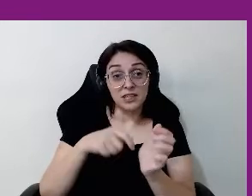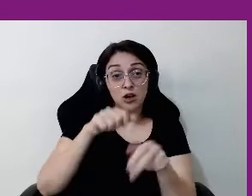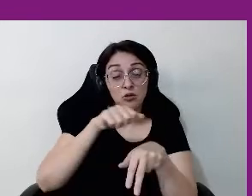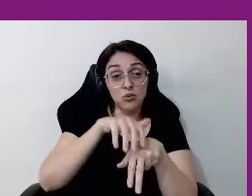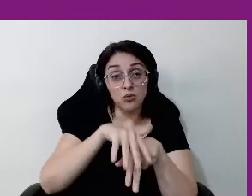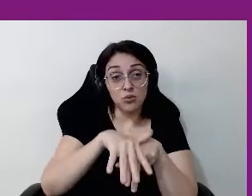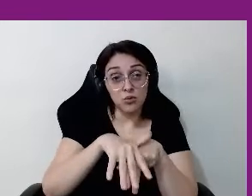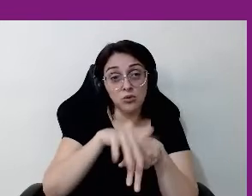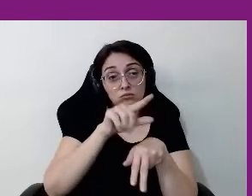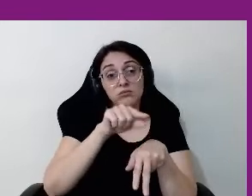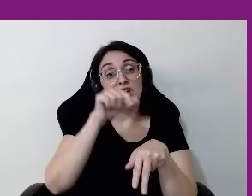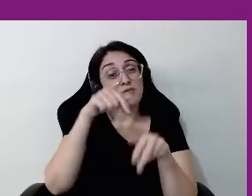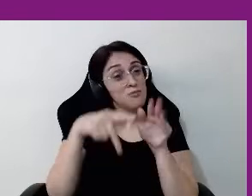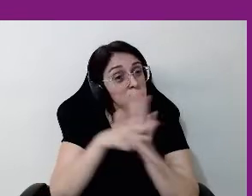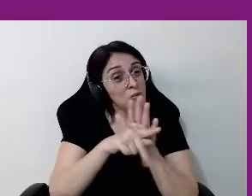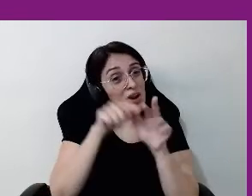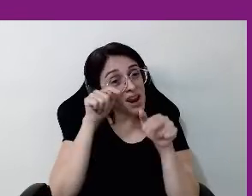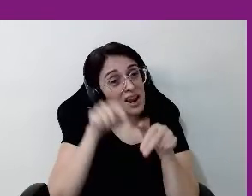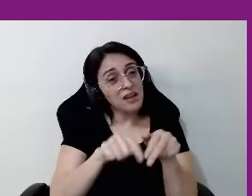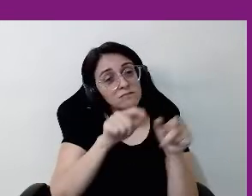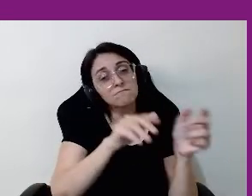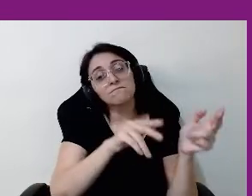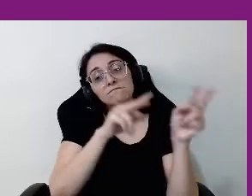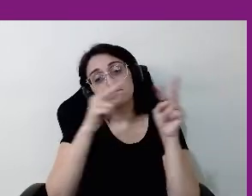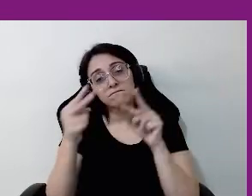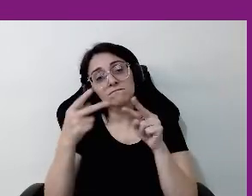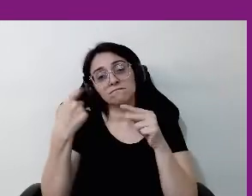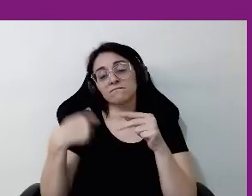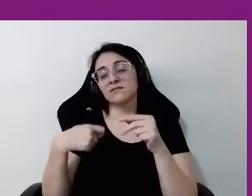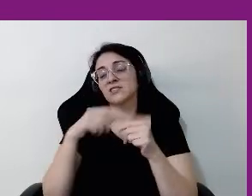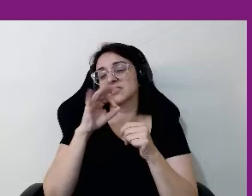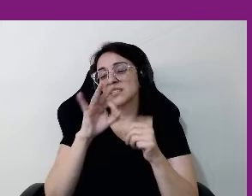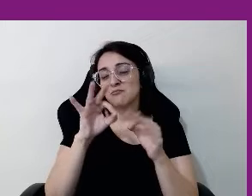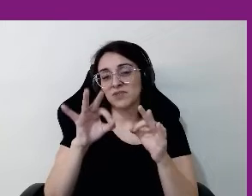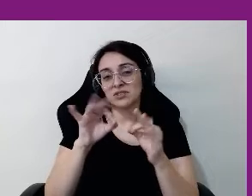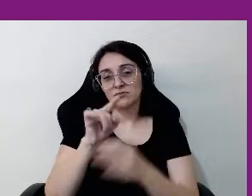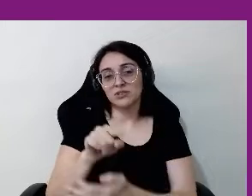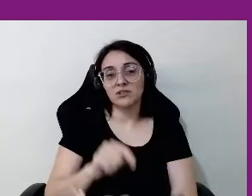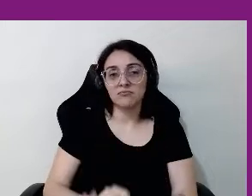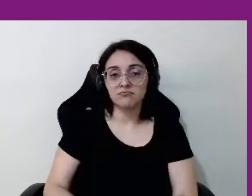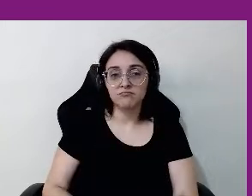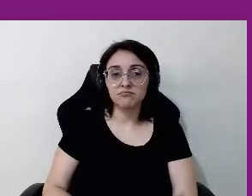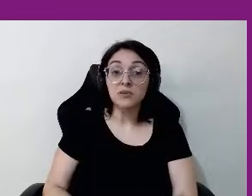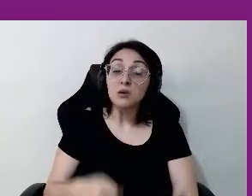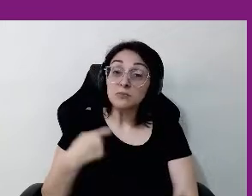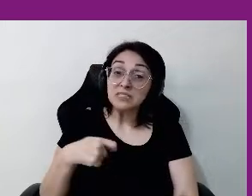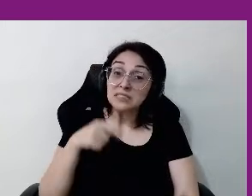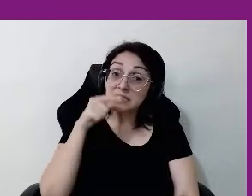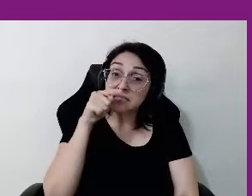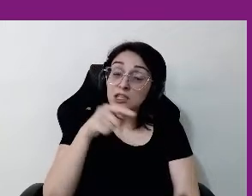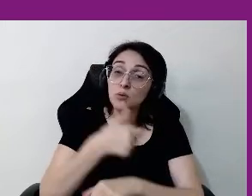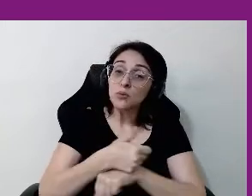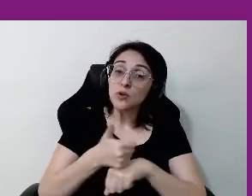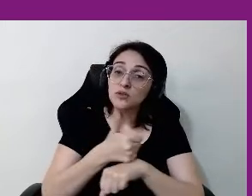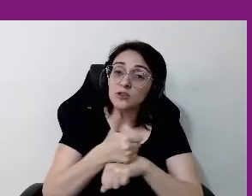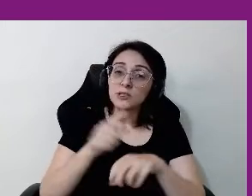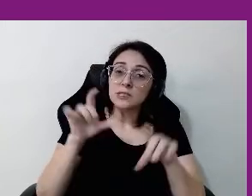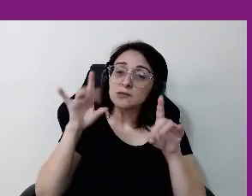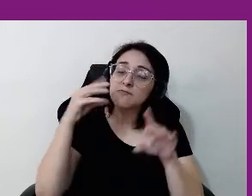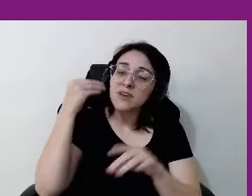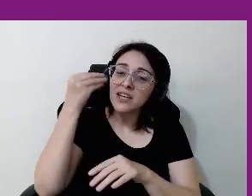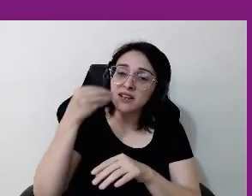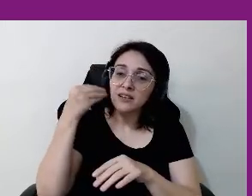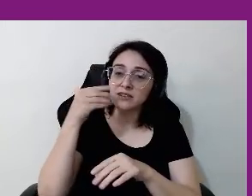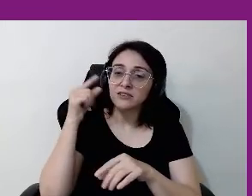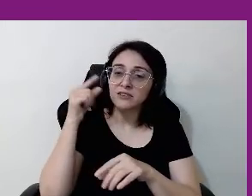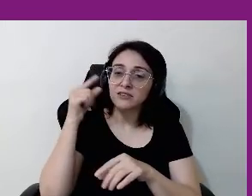ventilador. Esses profissionais são muito necessários. A gente precisa desses profissionais